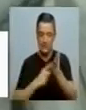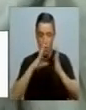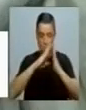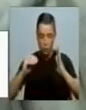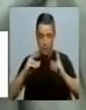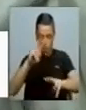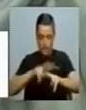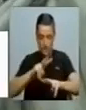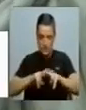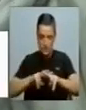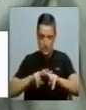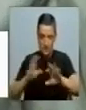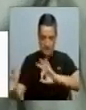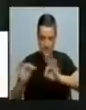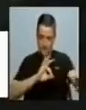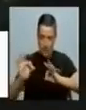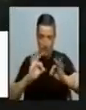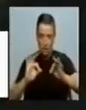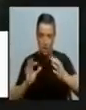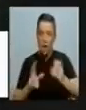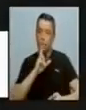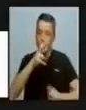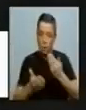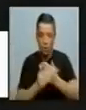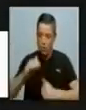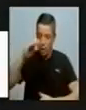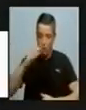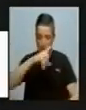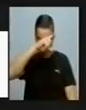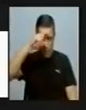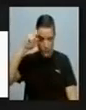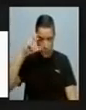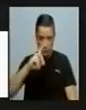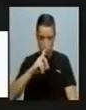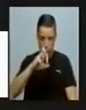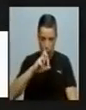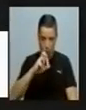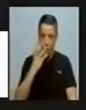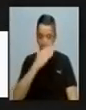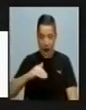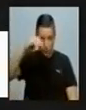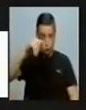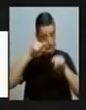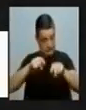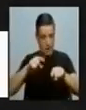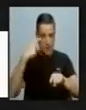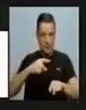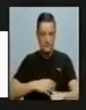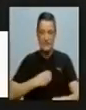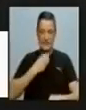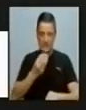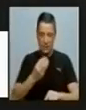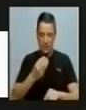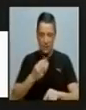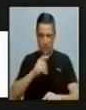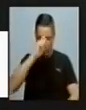prisional que ainda não está preparado para lhes dar resposta. Dificuldades que aos 68 anos António Brinca garante sentir na pele. A